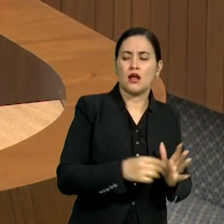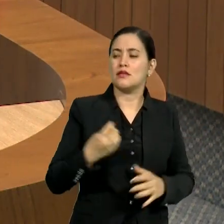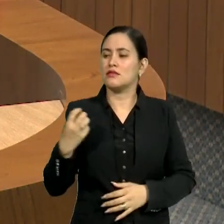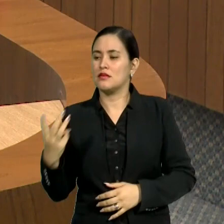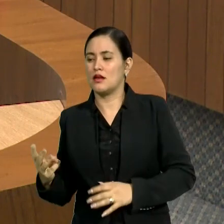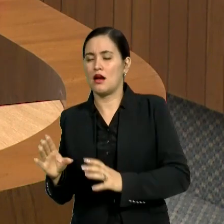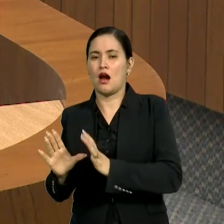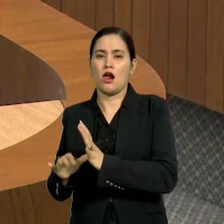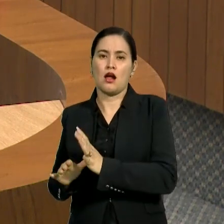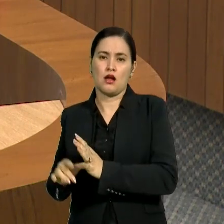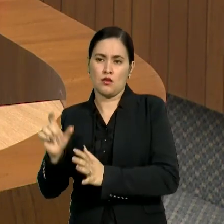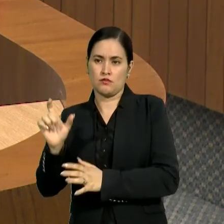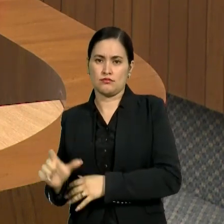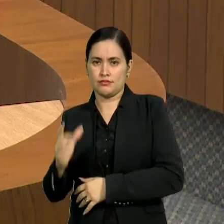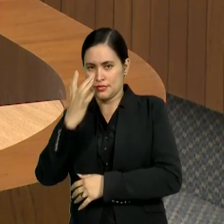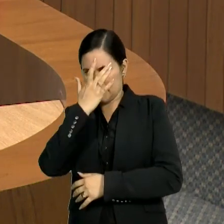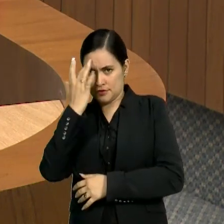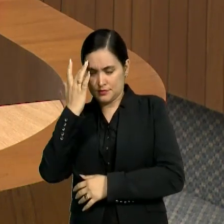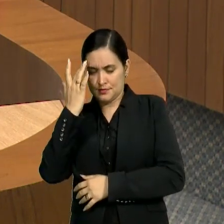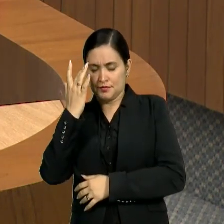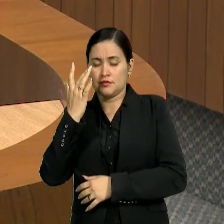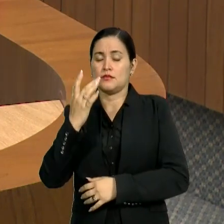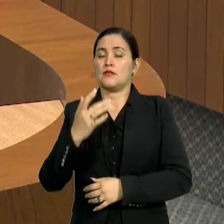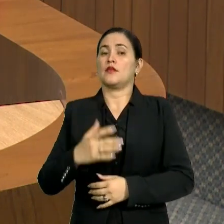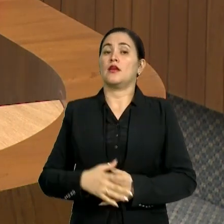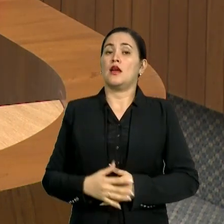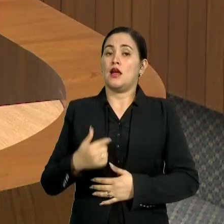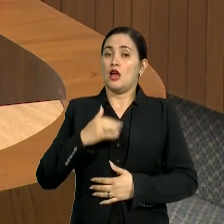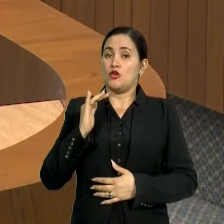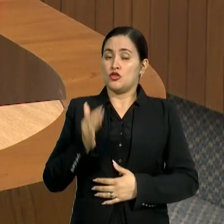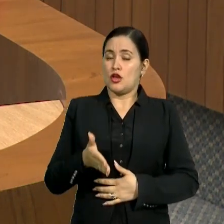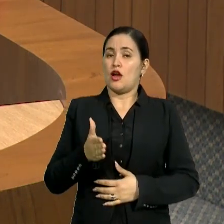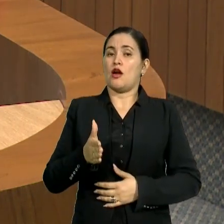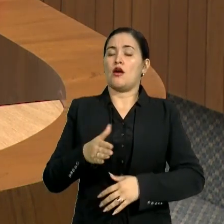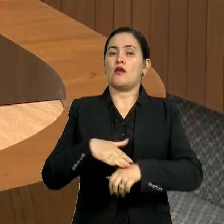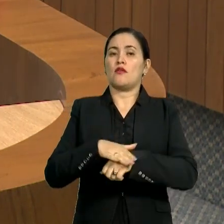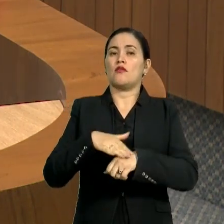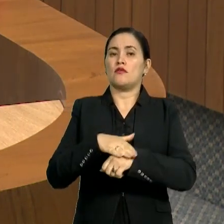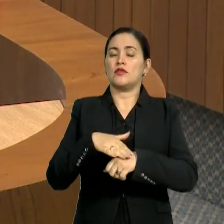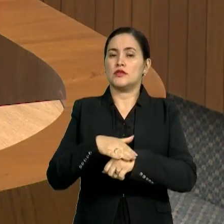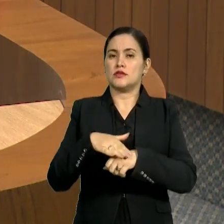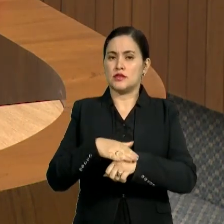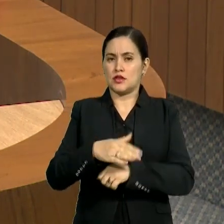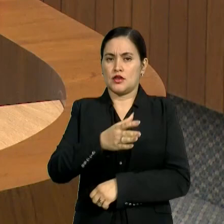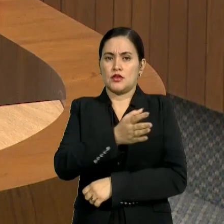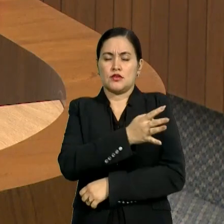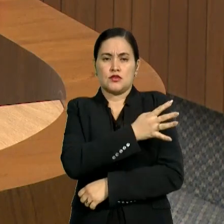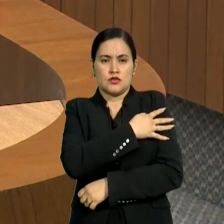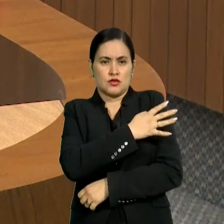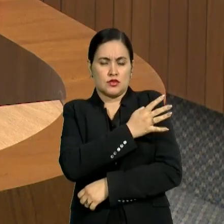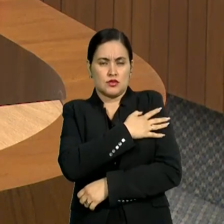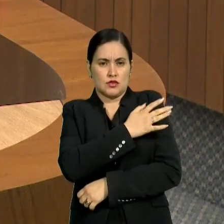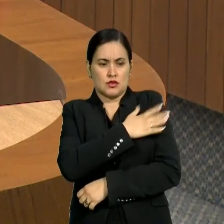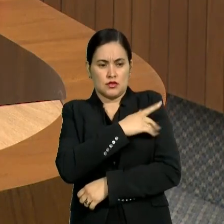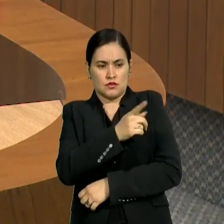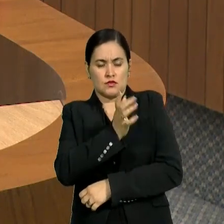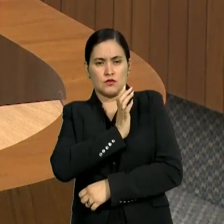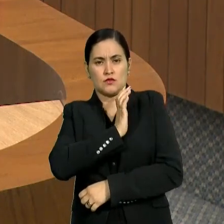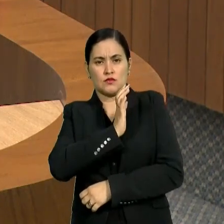o comandante do batalhão. Eu tenho certeza que a polícia irá elucidar esse